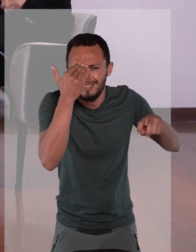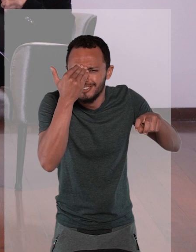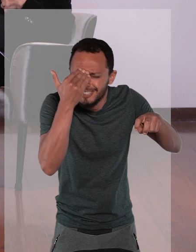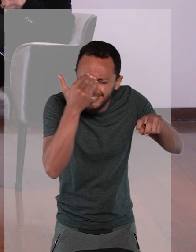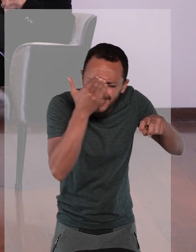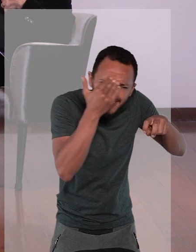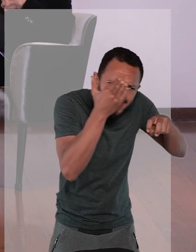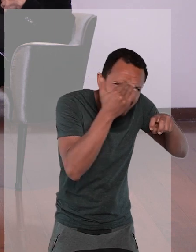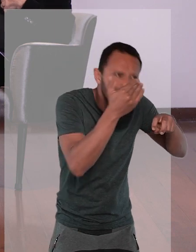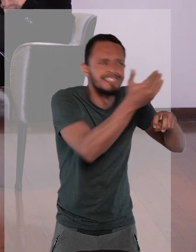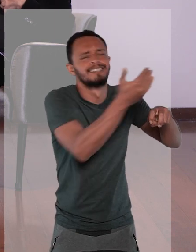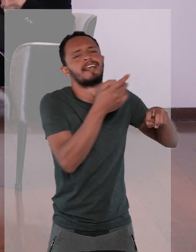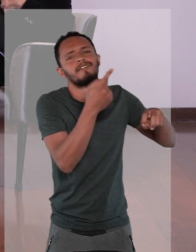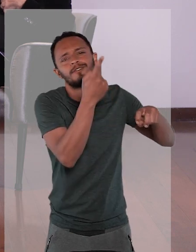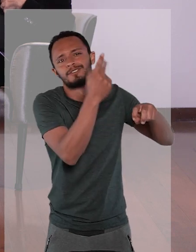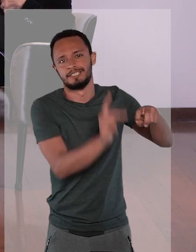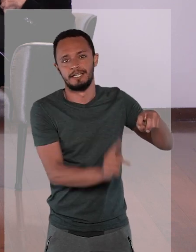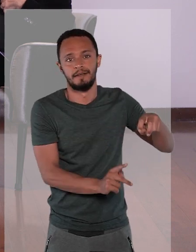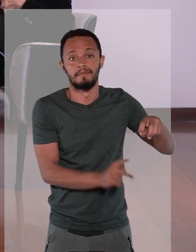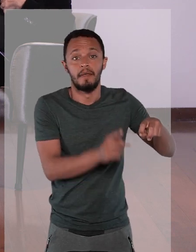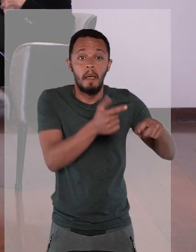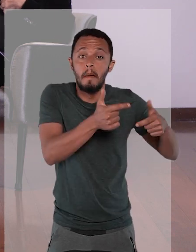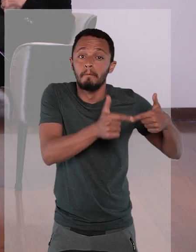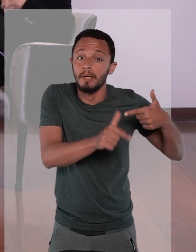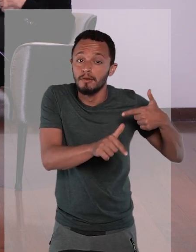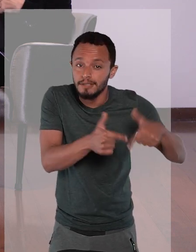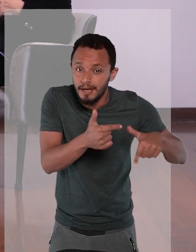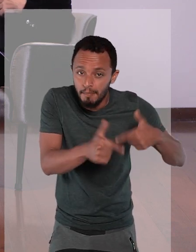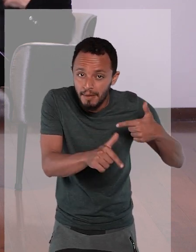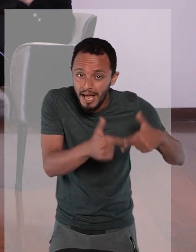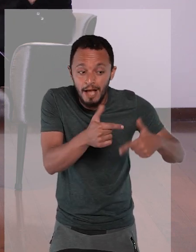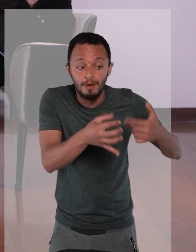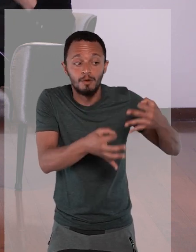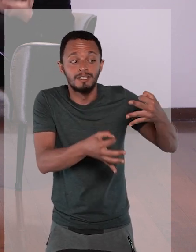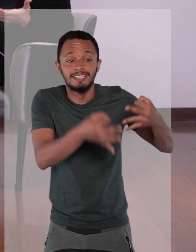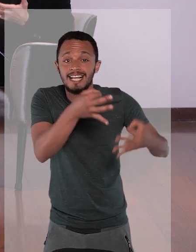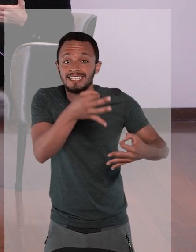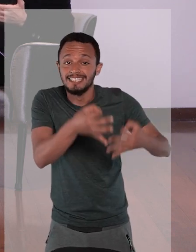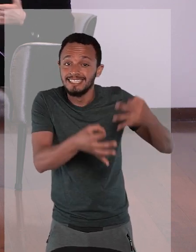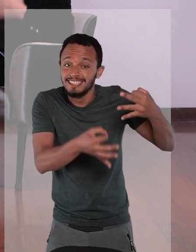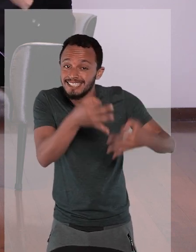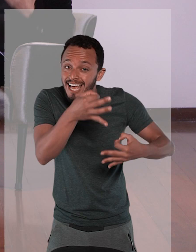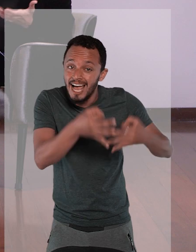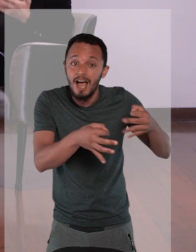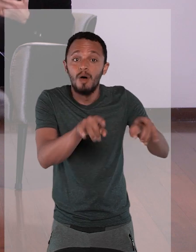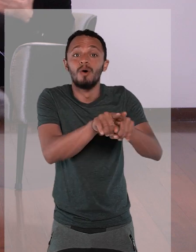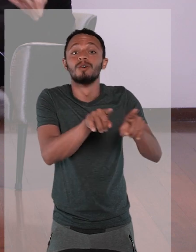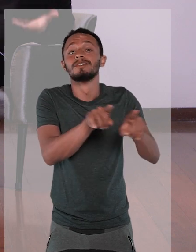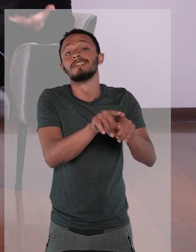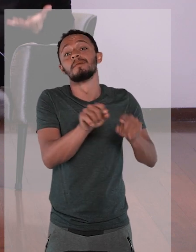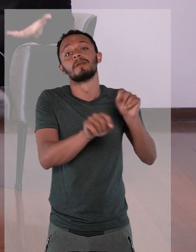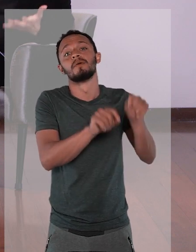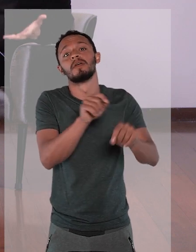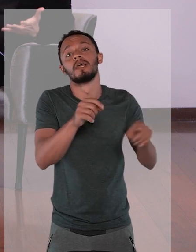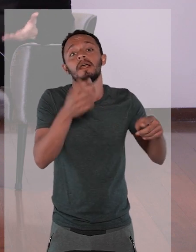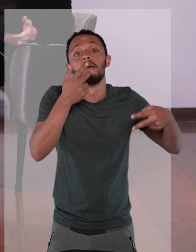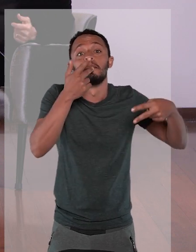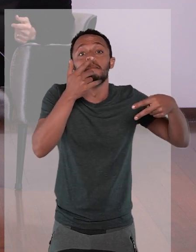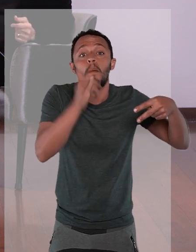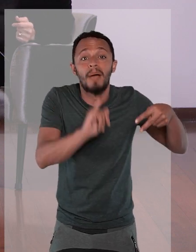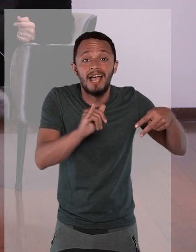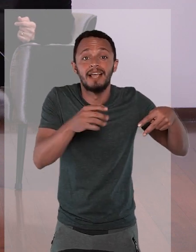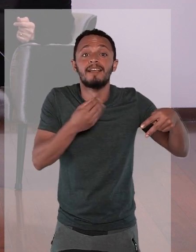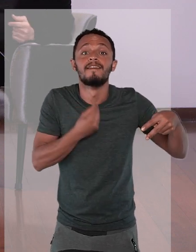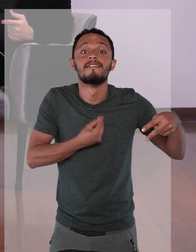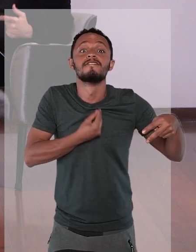Né? Pelo trabalho, pelas decisões, e pelo fato de meus pais estarem vivos.